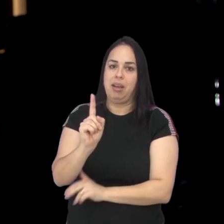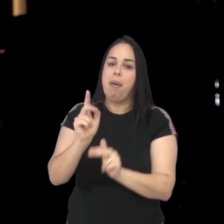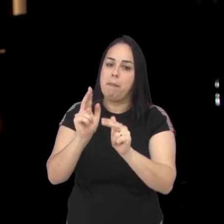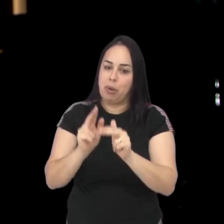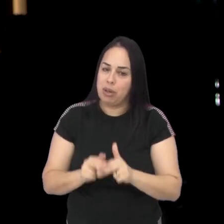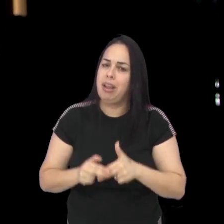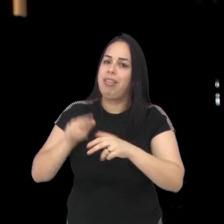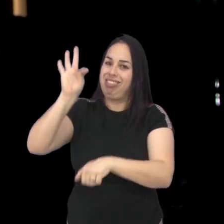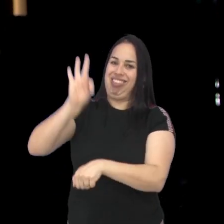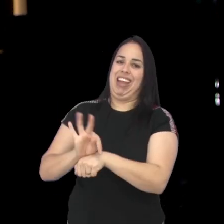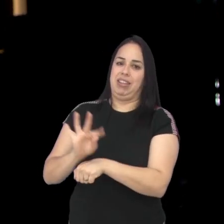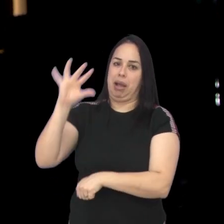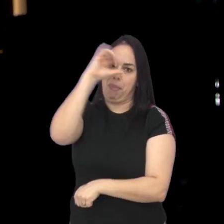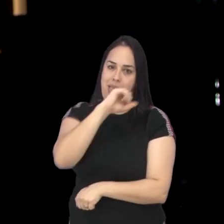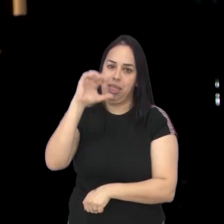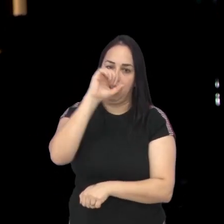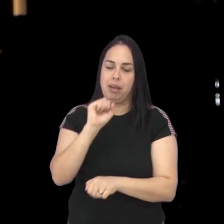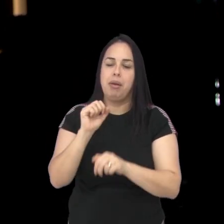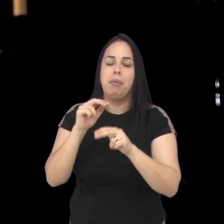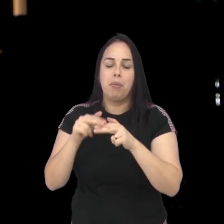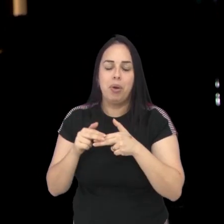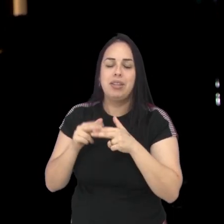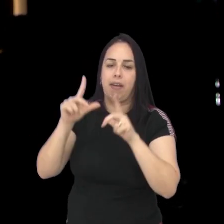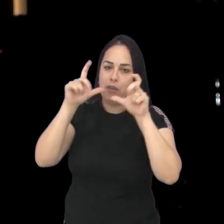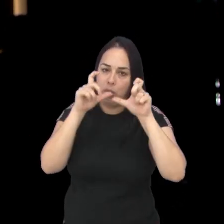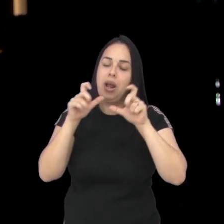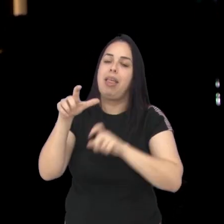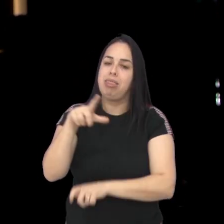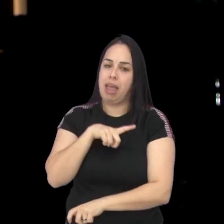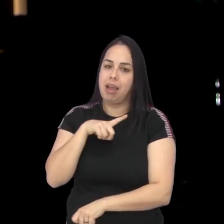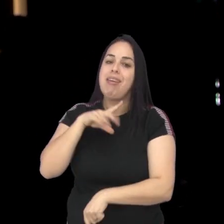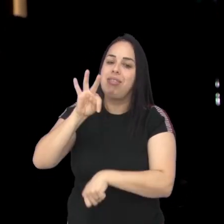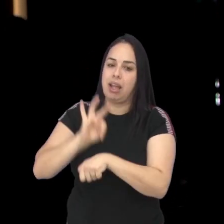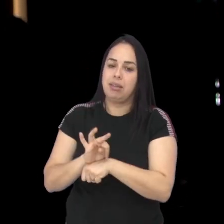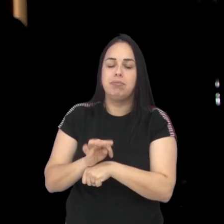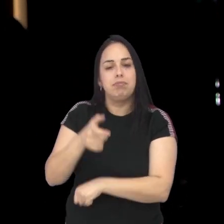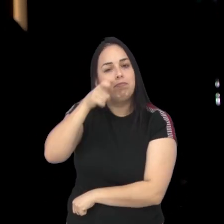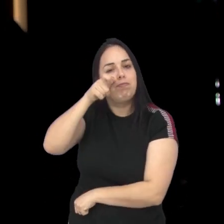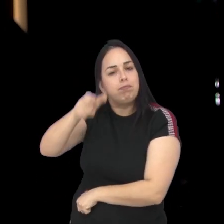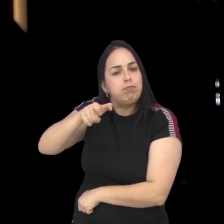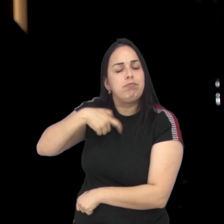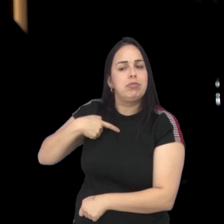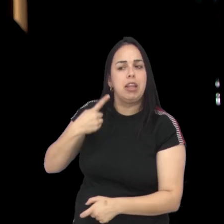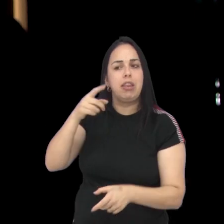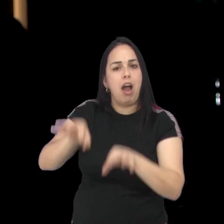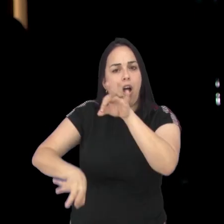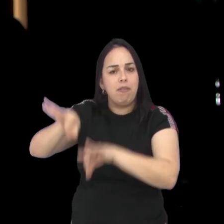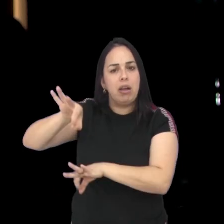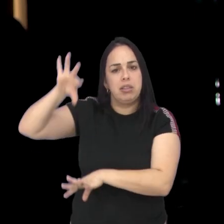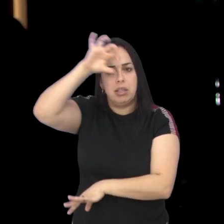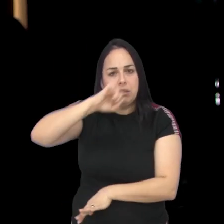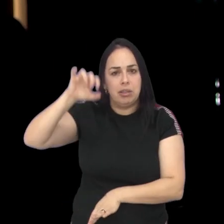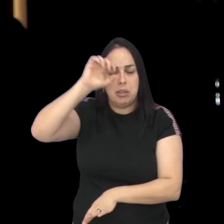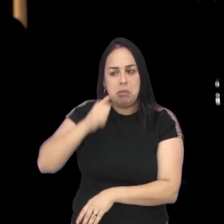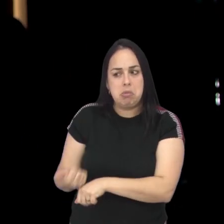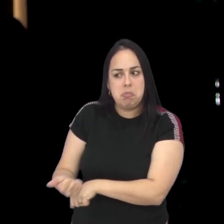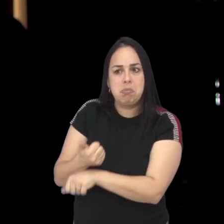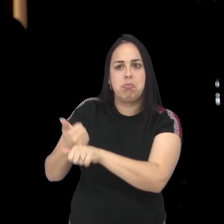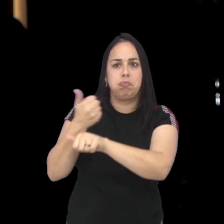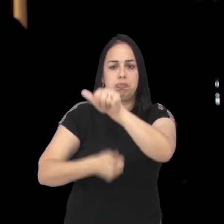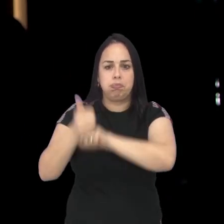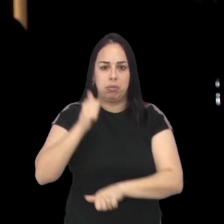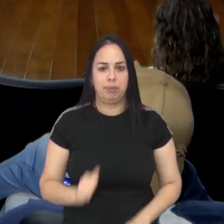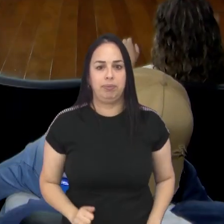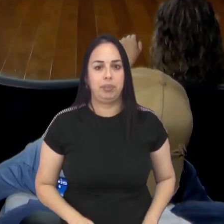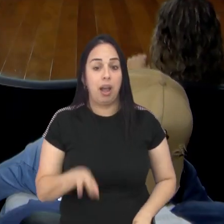isso. Tudo tem técnica, né? Então a fotografia eu imaginei que tenha também. Então me interessei pela oficina e estou aqui para aprender e seguir uma profissão,